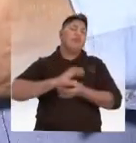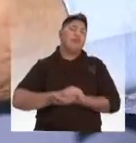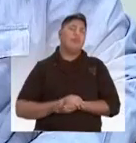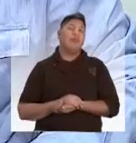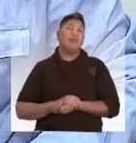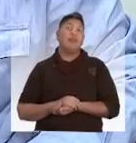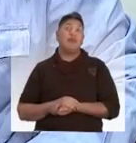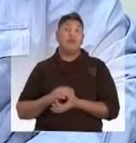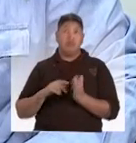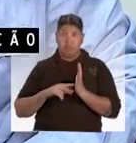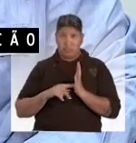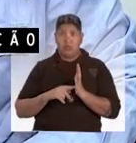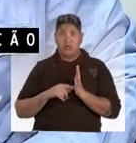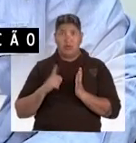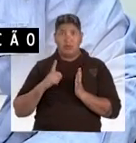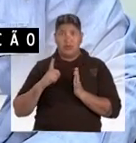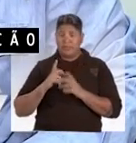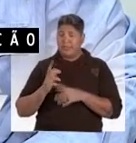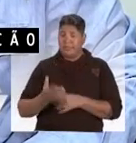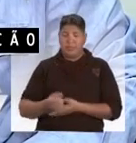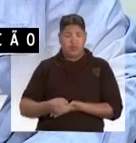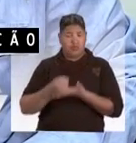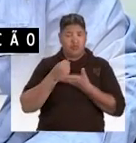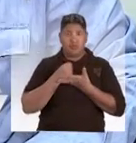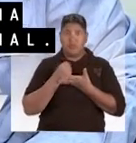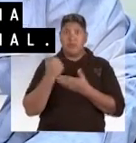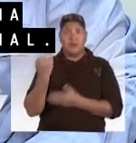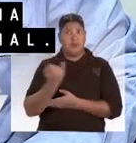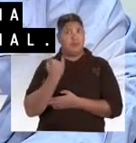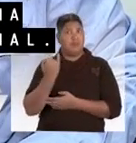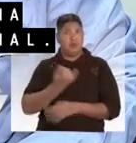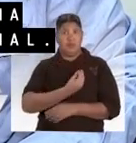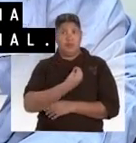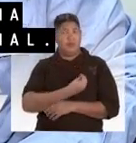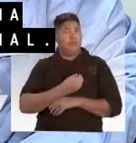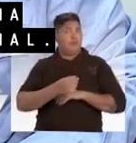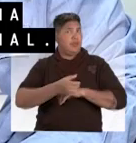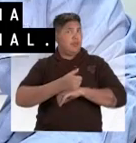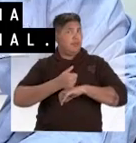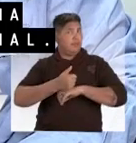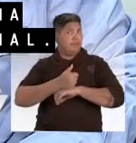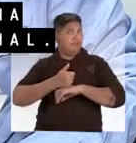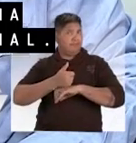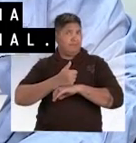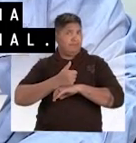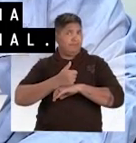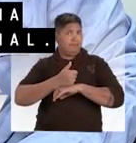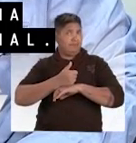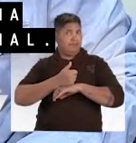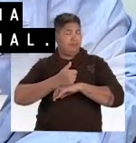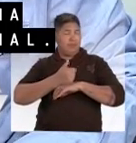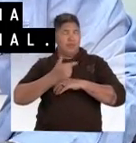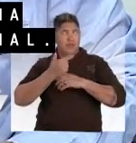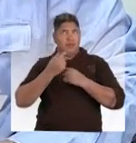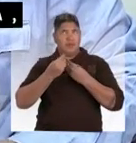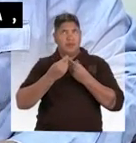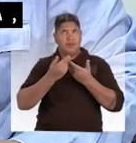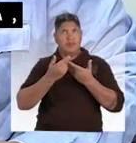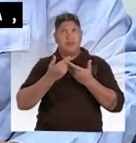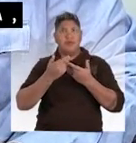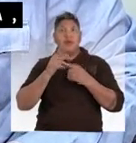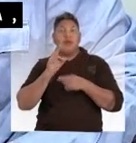filiado. O sindicato, ele teve uma contribuição muito importante na minha vida profissional. A